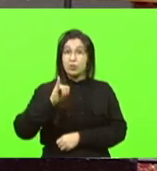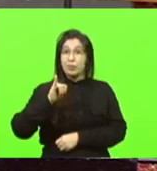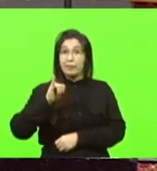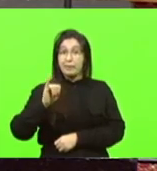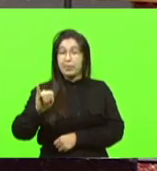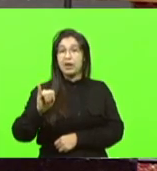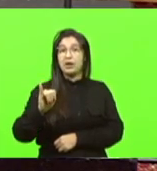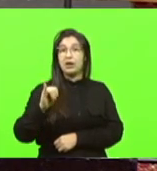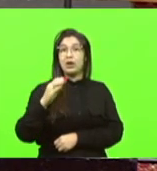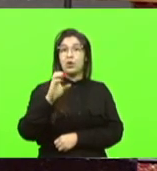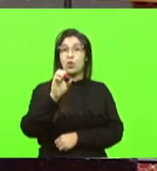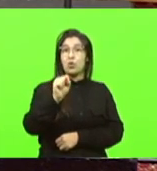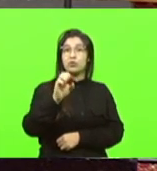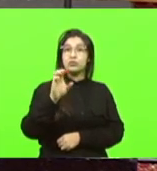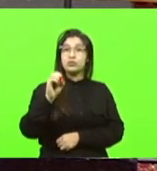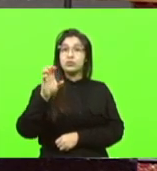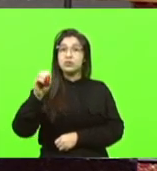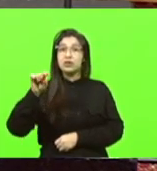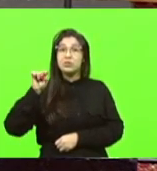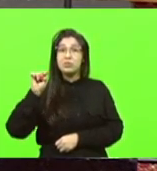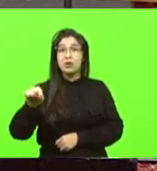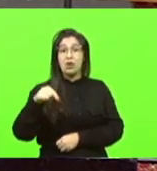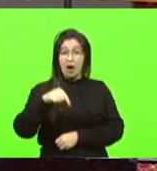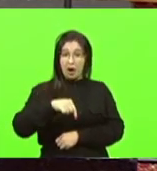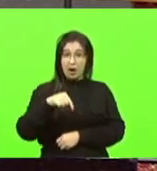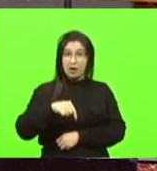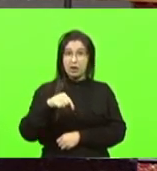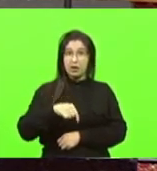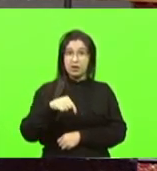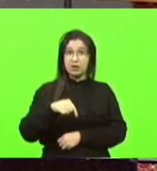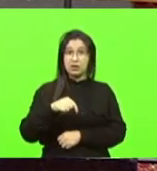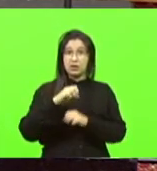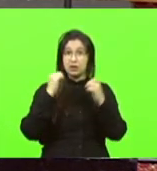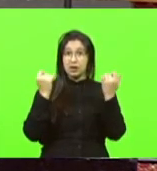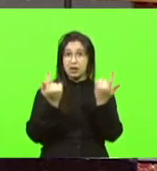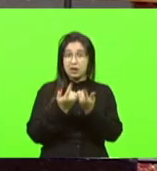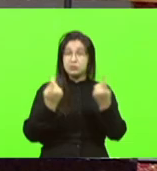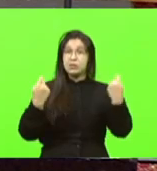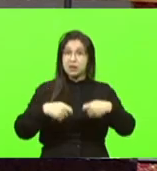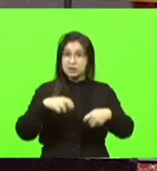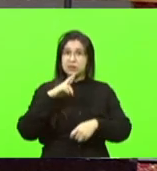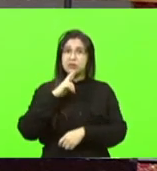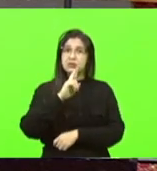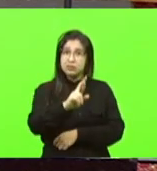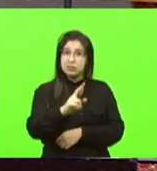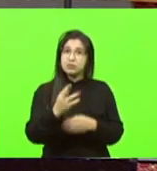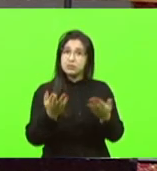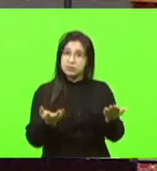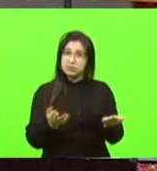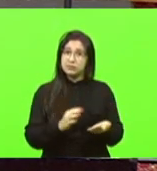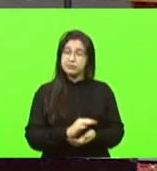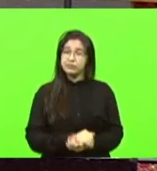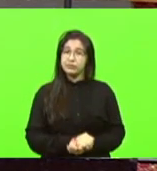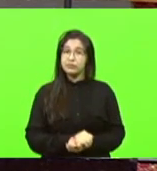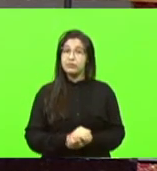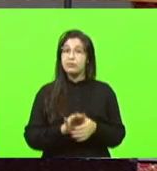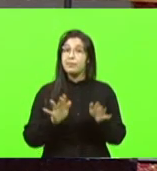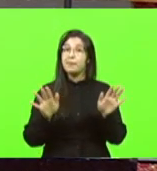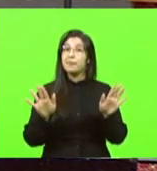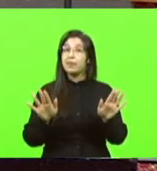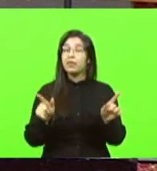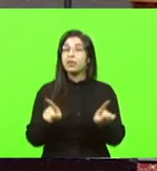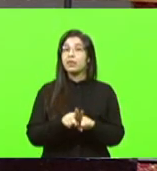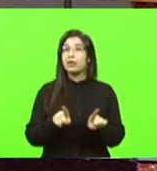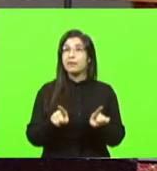milhões é preciso que essa Assembleia que esta casa tem uma resposta isso é mas que também no